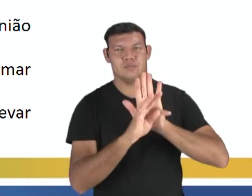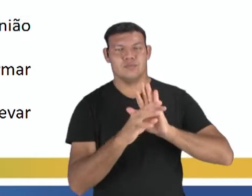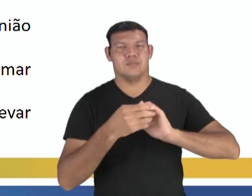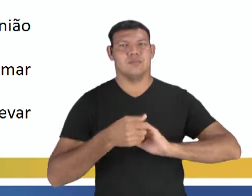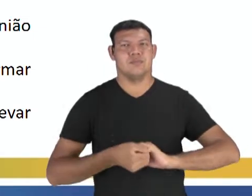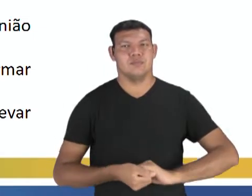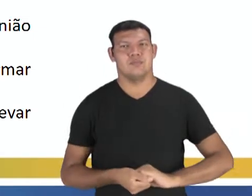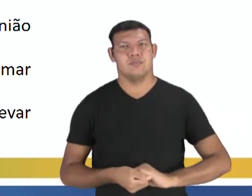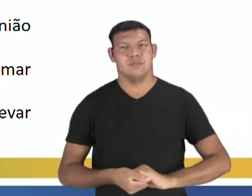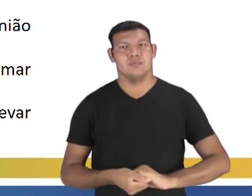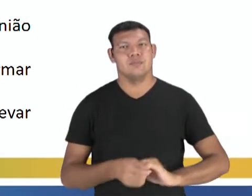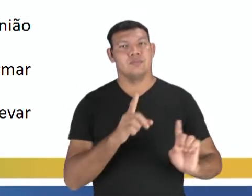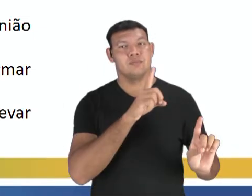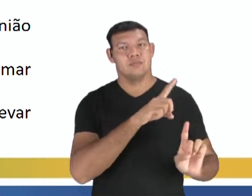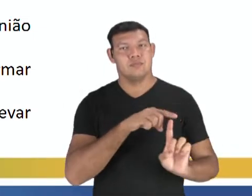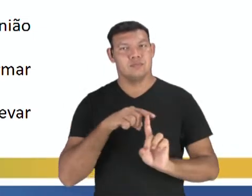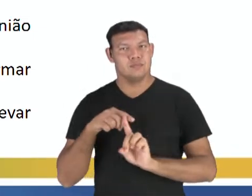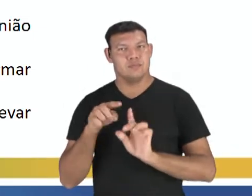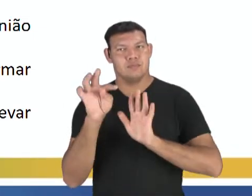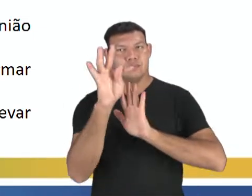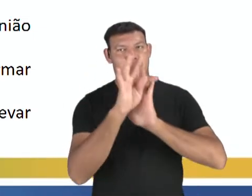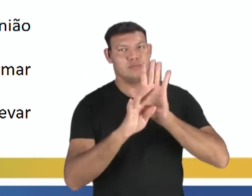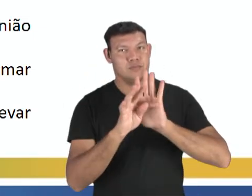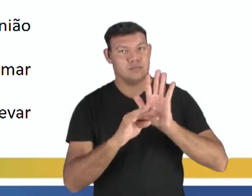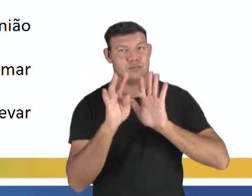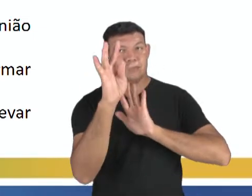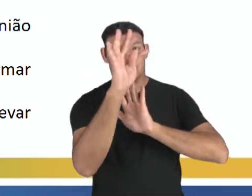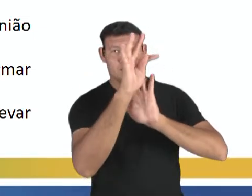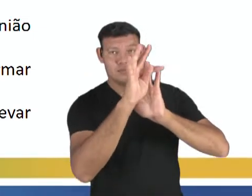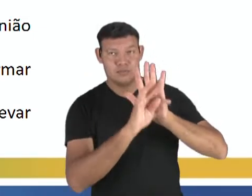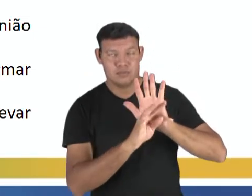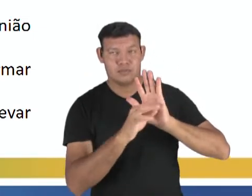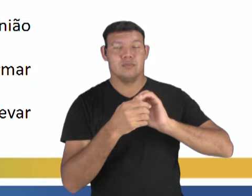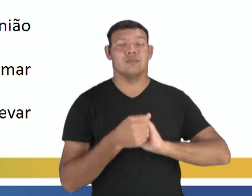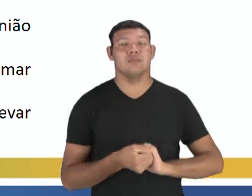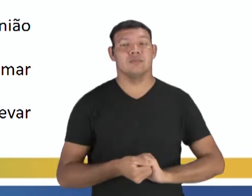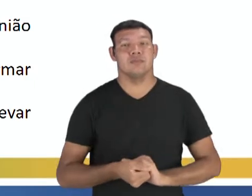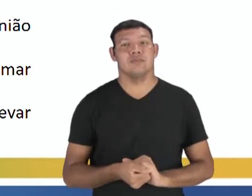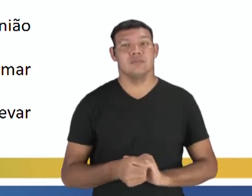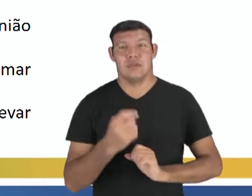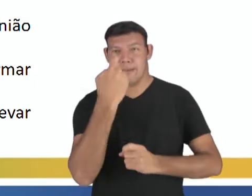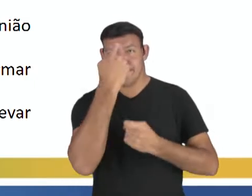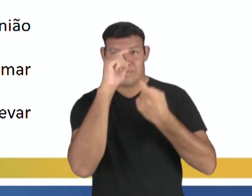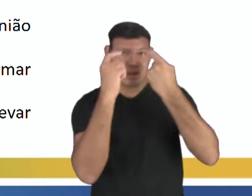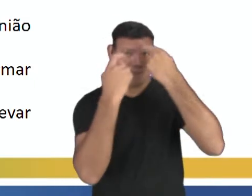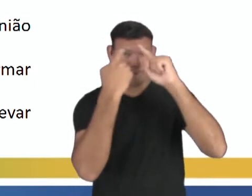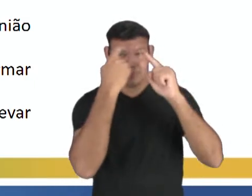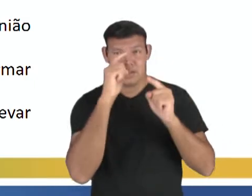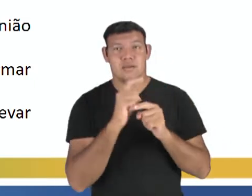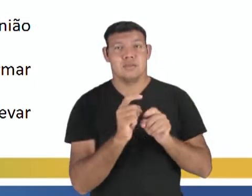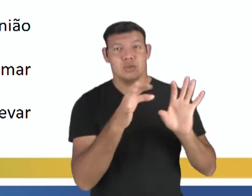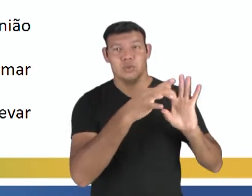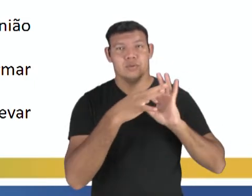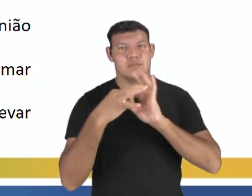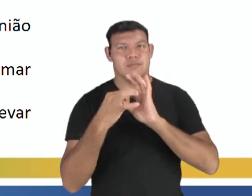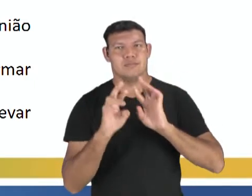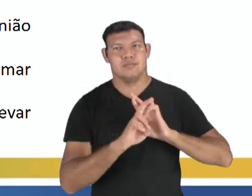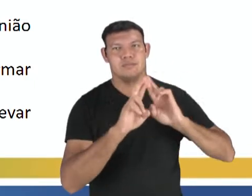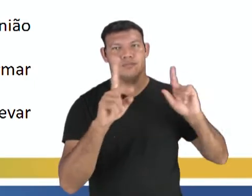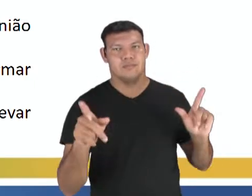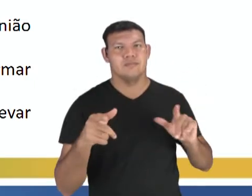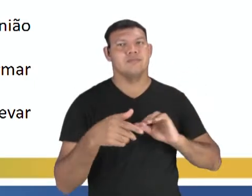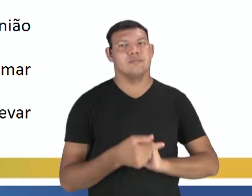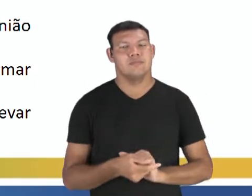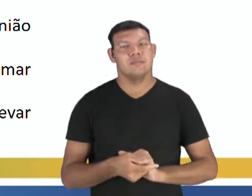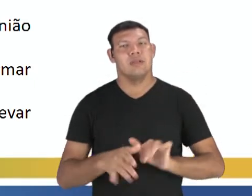textual. As tipologias textuais são os tipos de textos criados em determinados contextos e